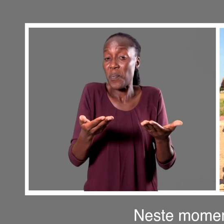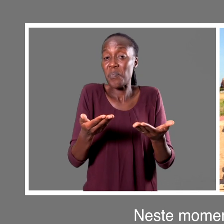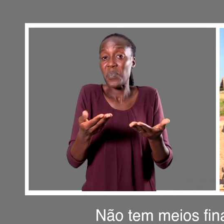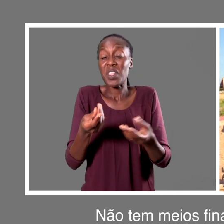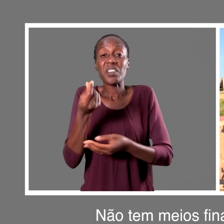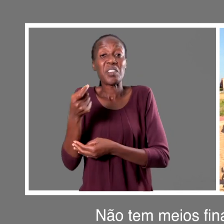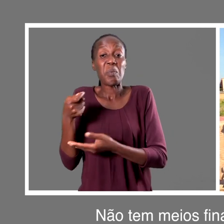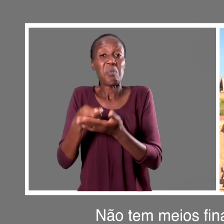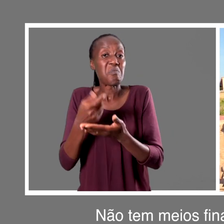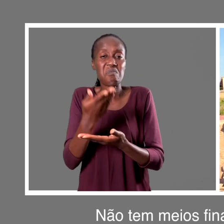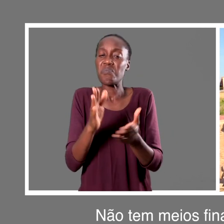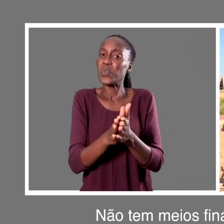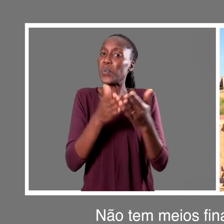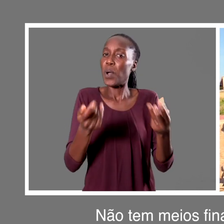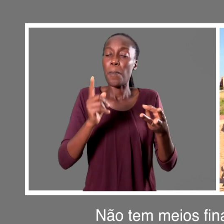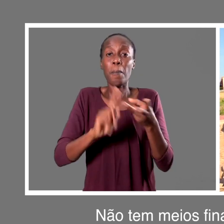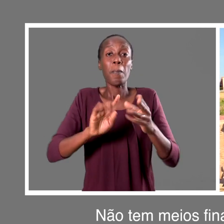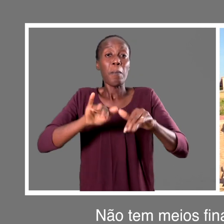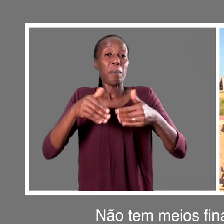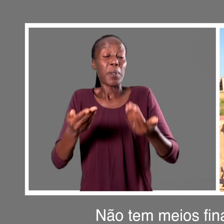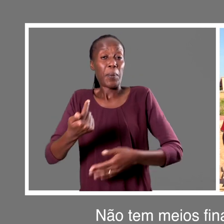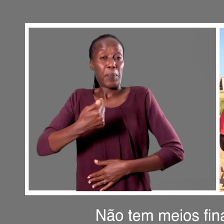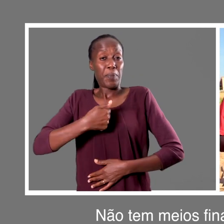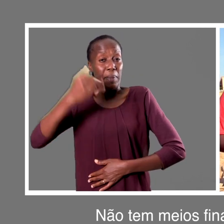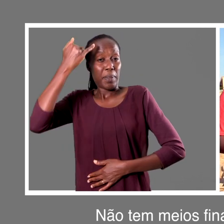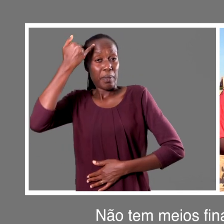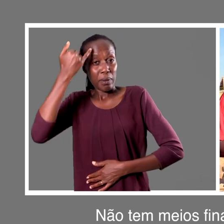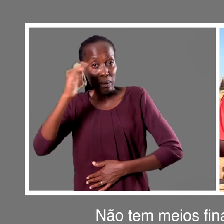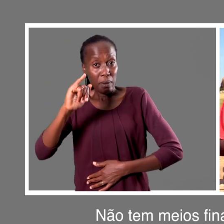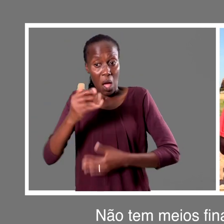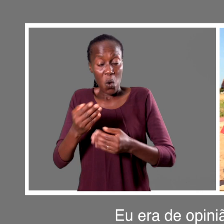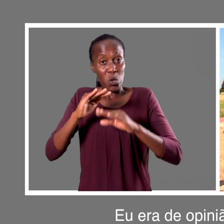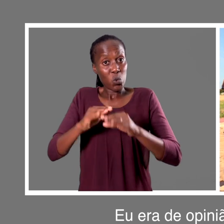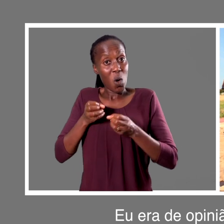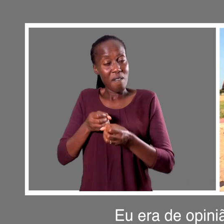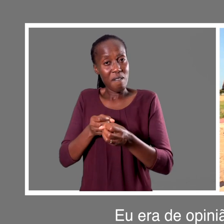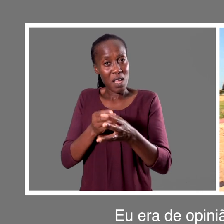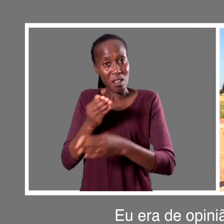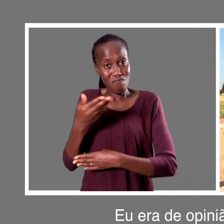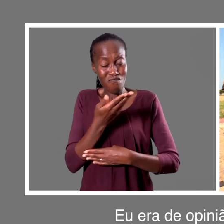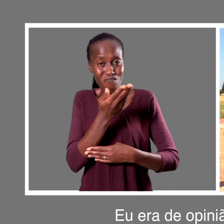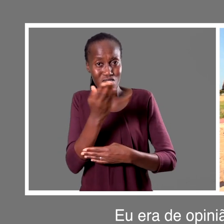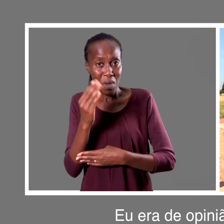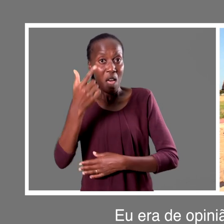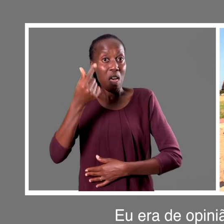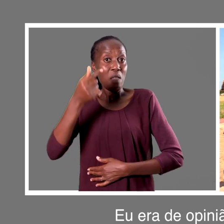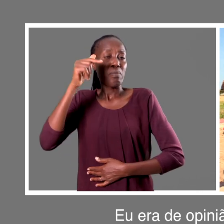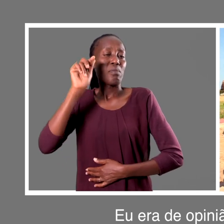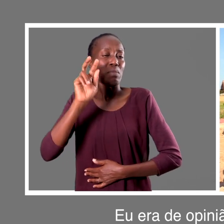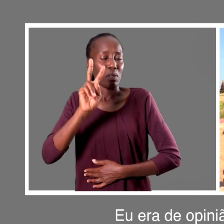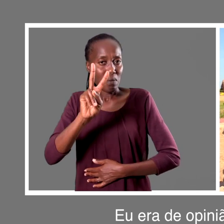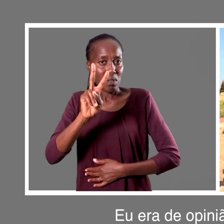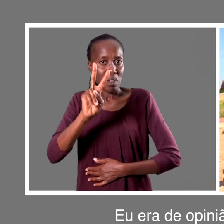comprar óculos. Não estão disponíveis, não tem meios financeiros para poder comprar óculos. Então, eu era da opinião que, assim que estou a